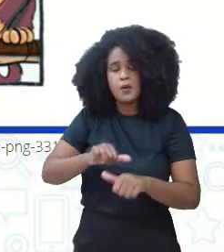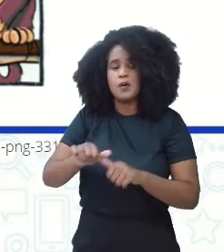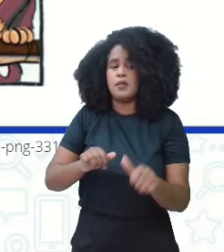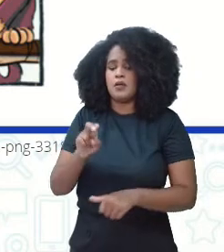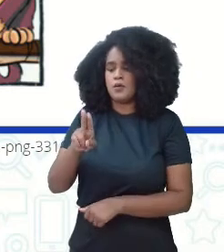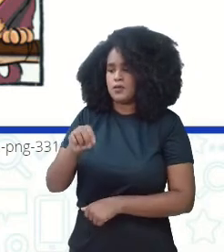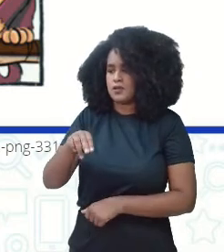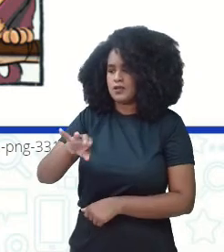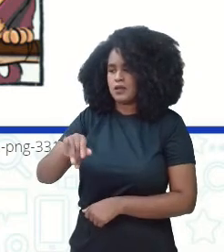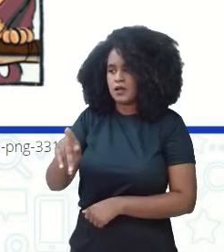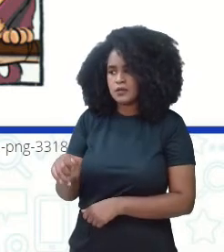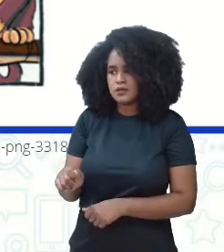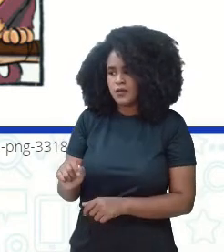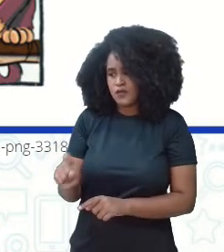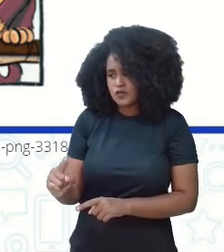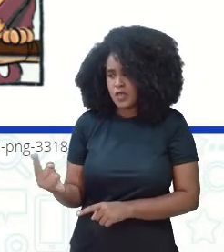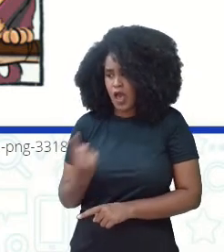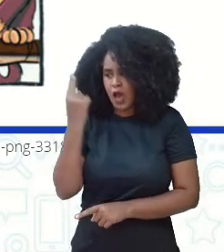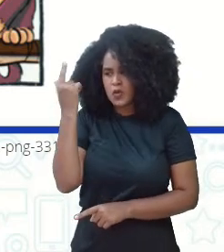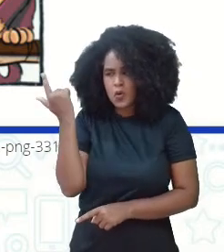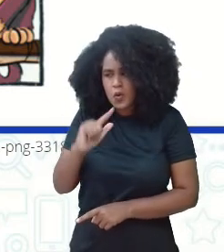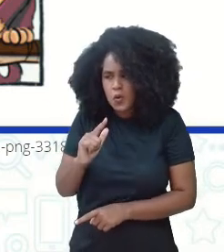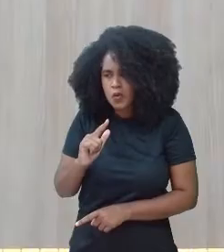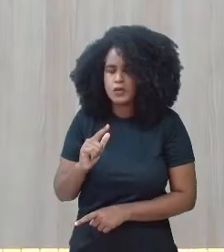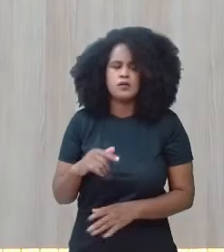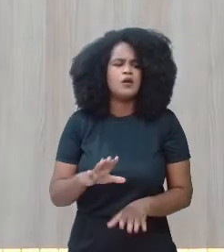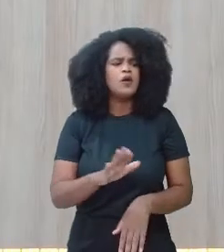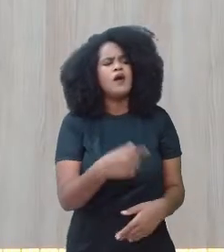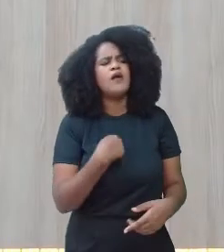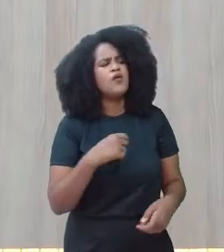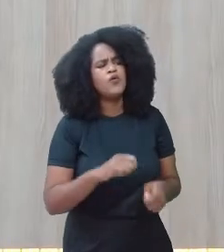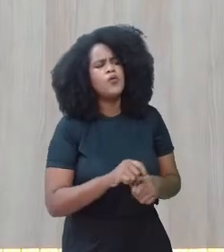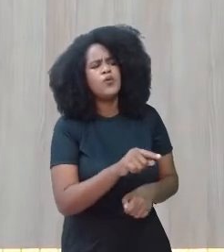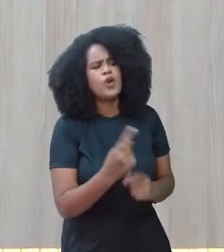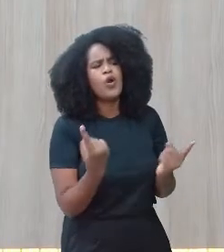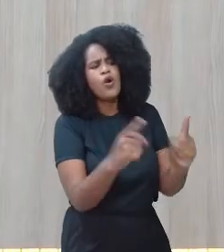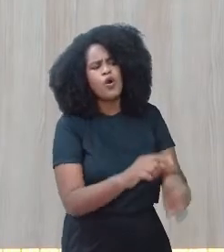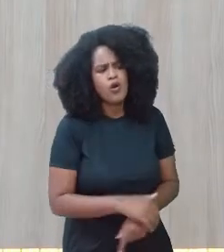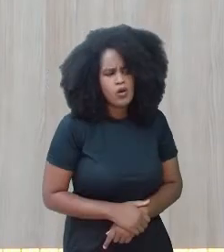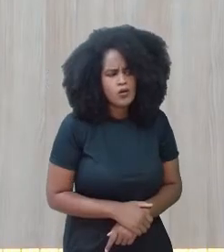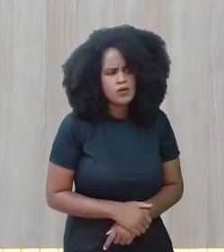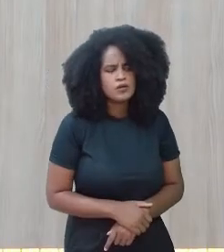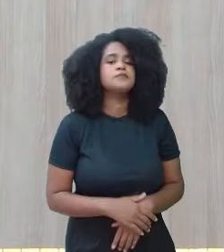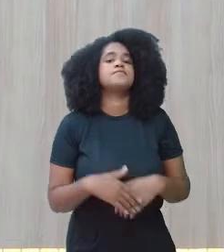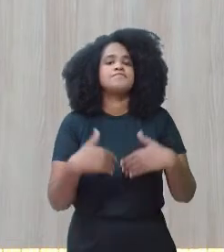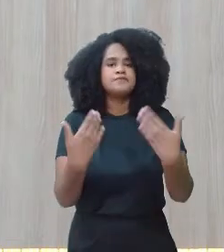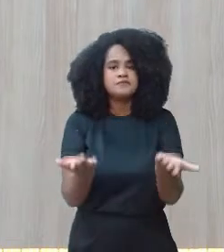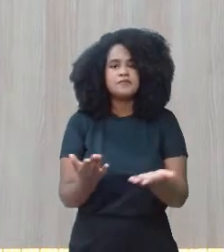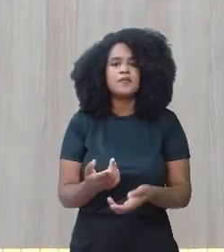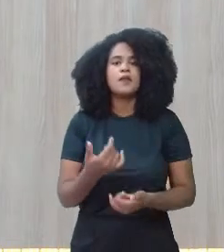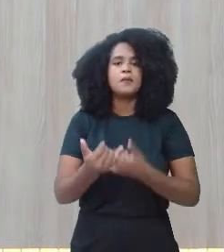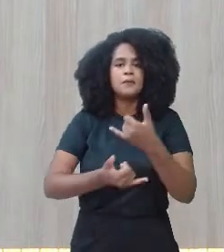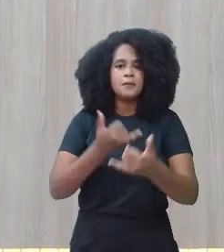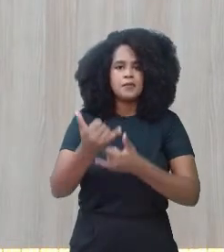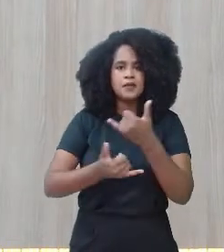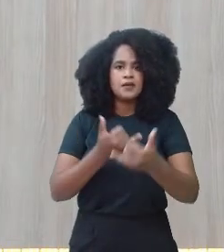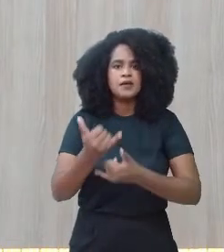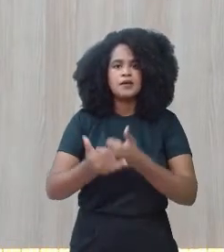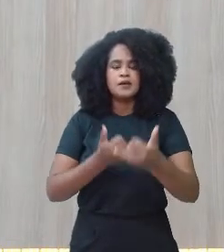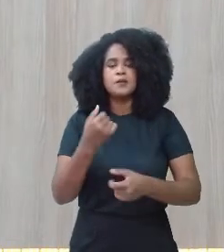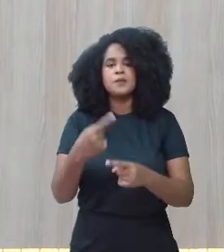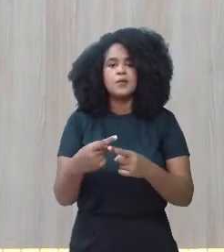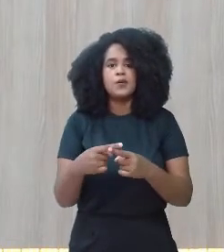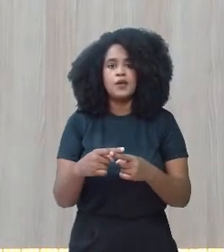fiz para você? Aí ele foi brincar com a relação da unidade de medida e aí botou um número